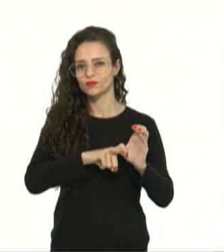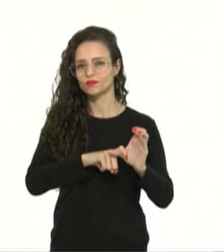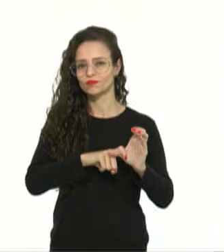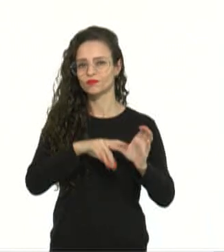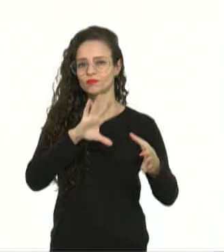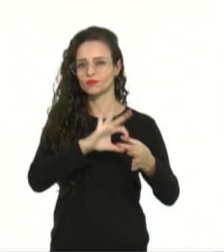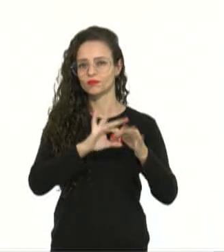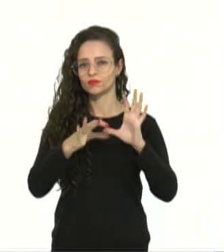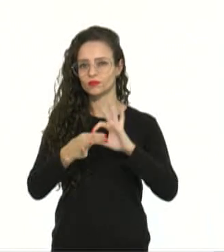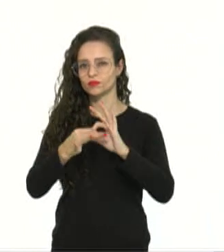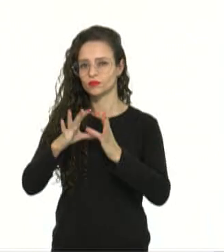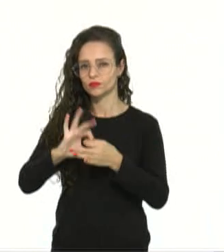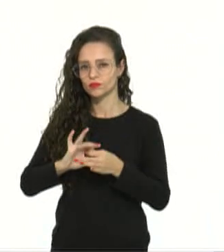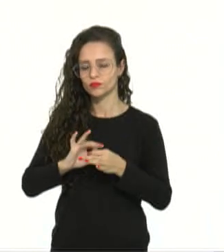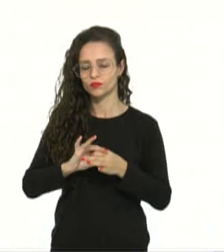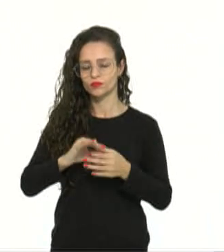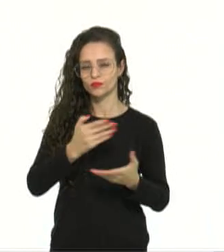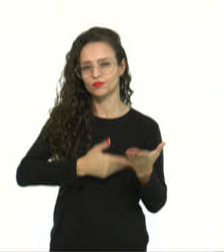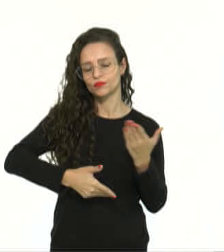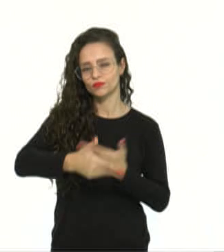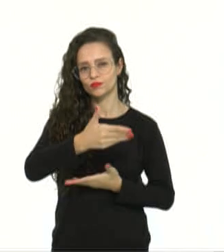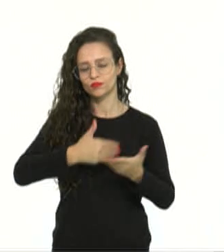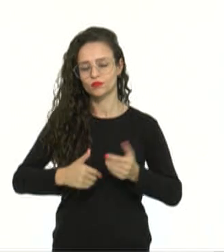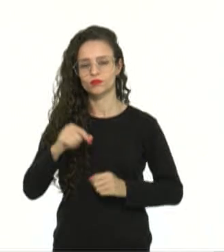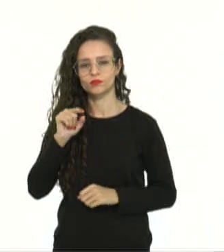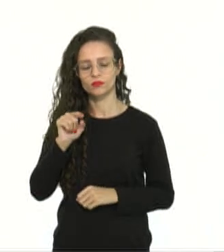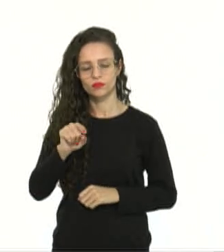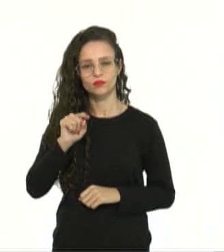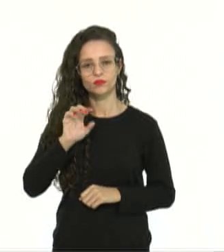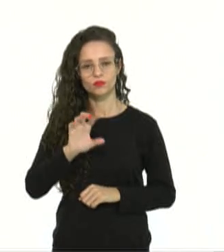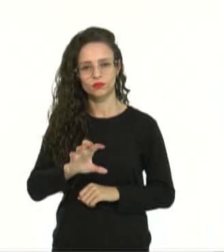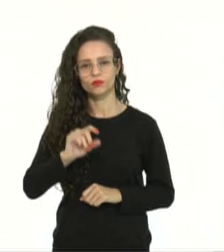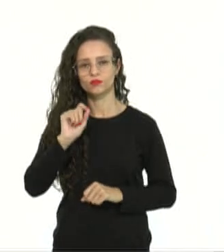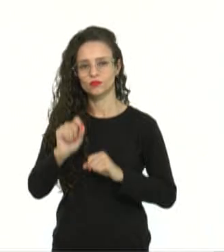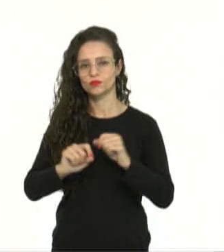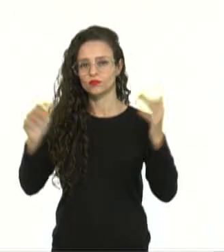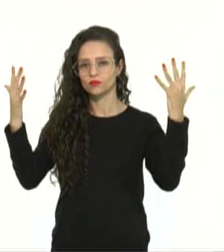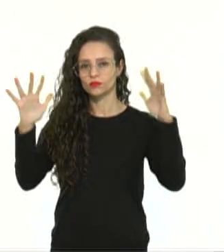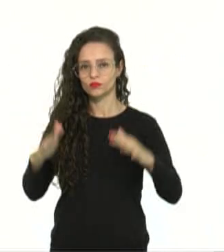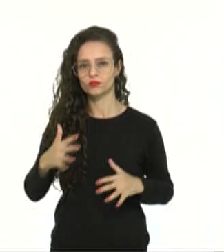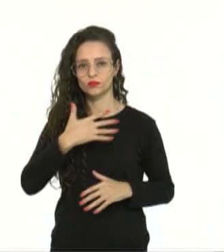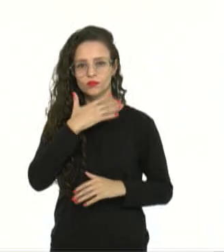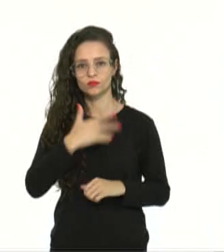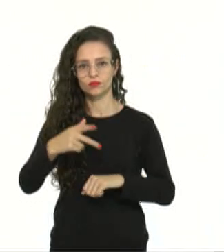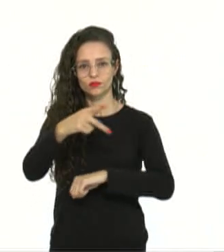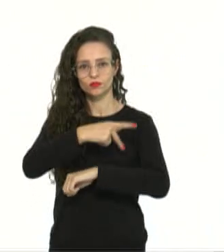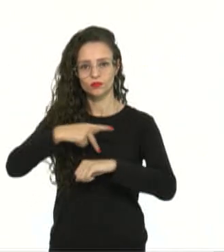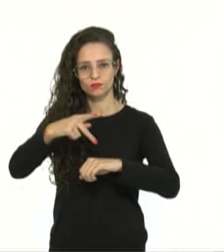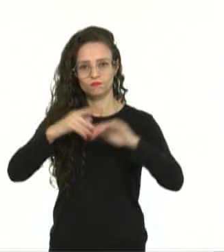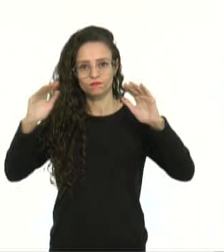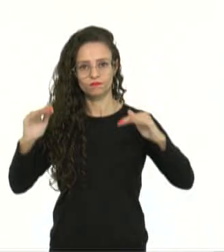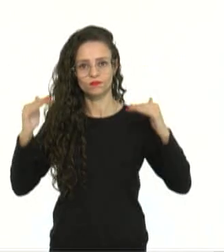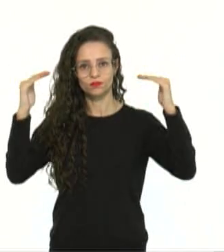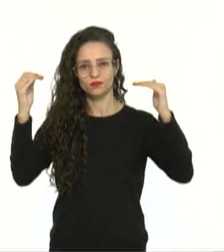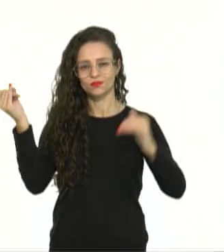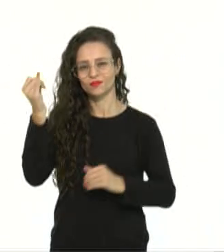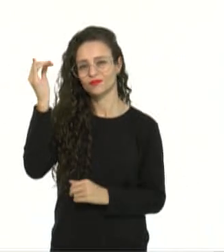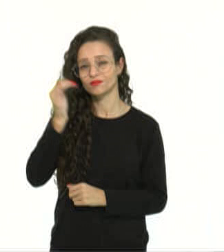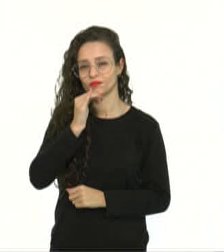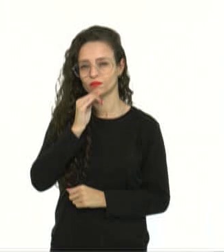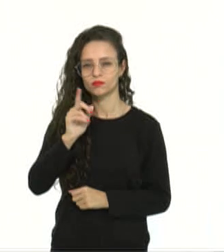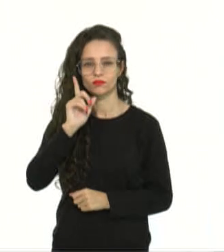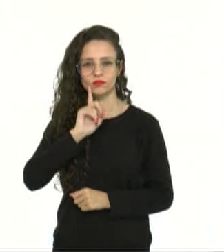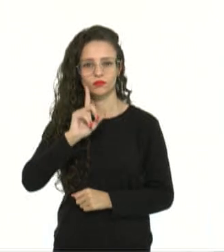interdependência. É uma dependência mútua. Dessa forma, uma crise em um país de tamanha importância econômica como os Estados